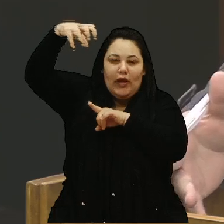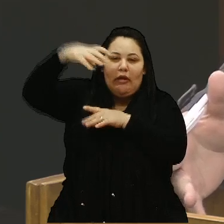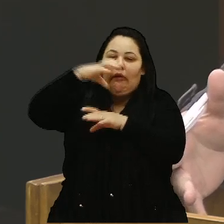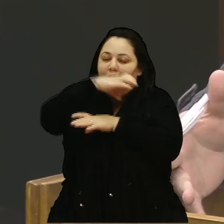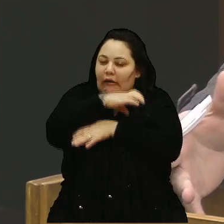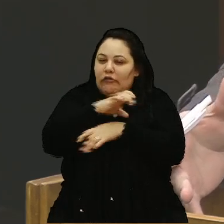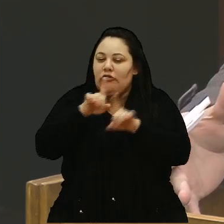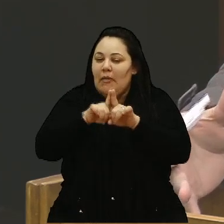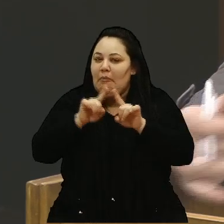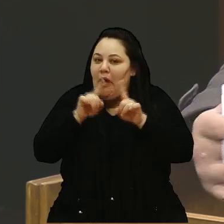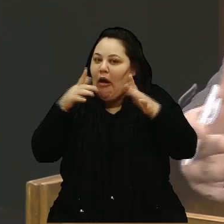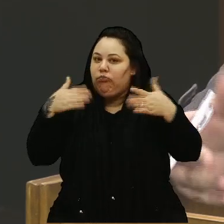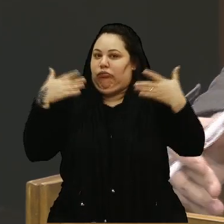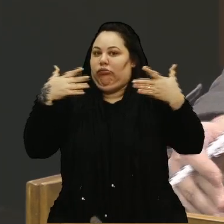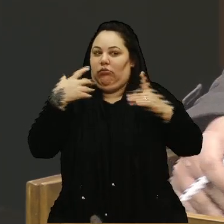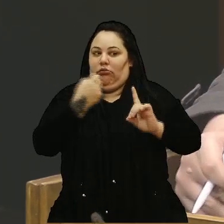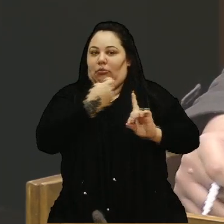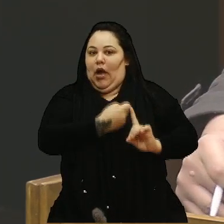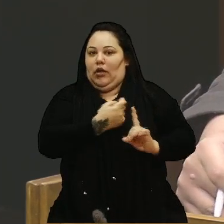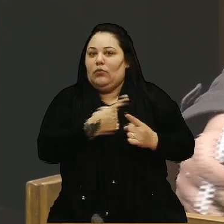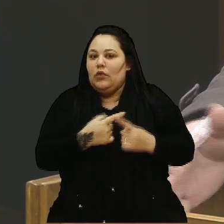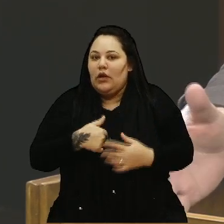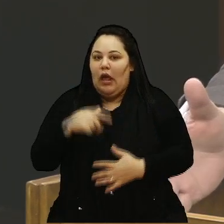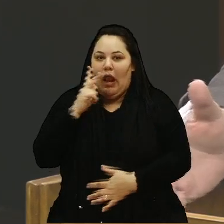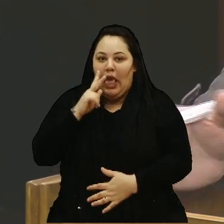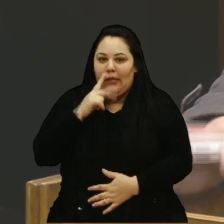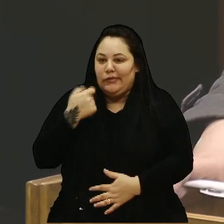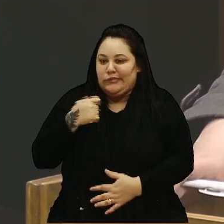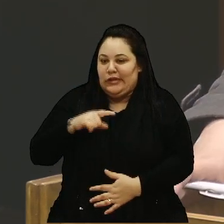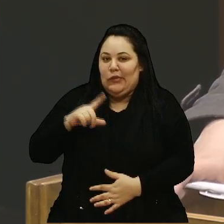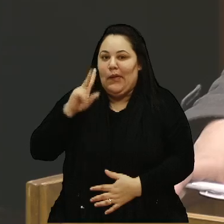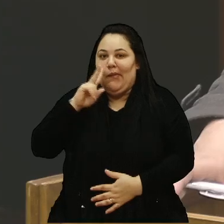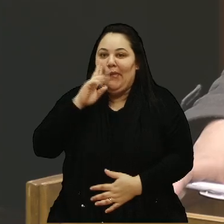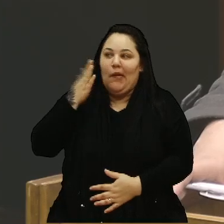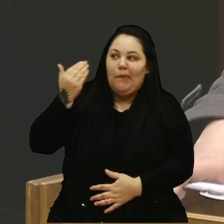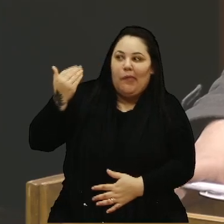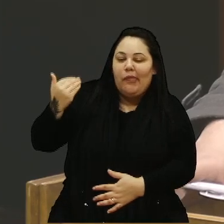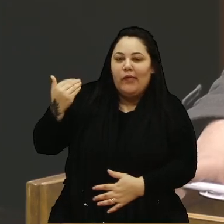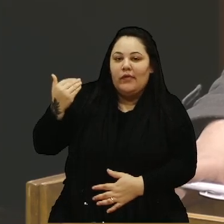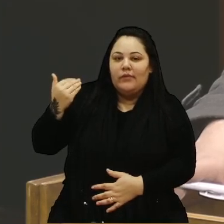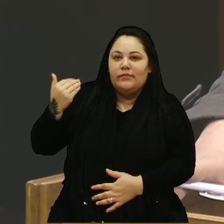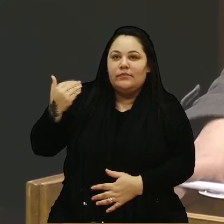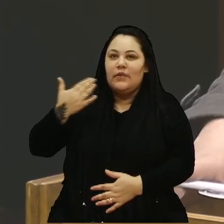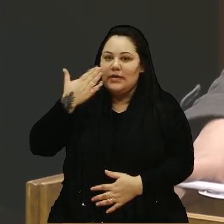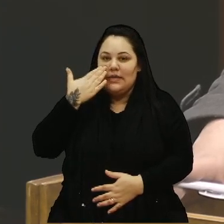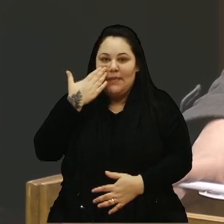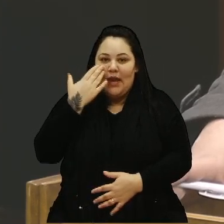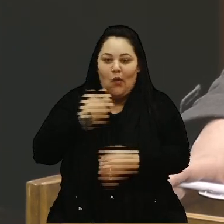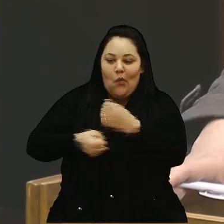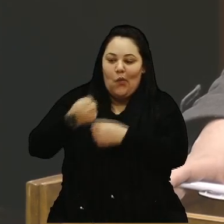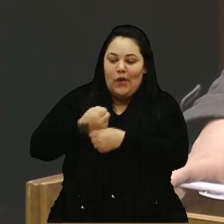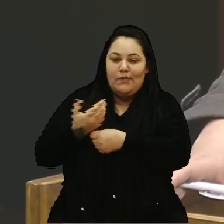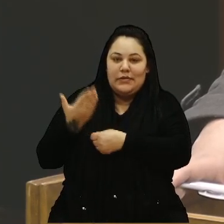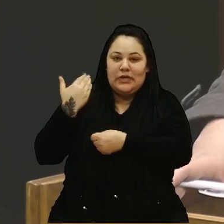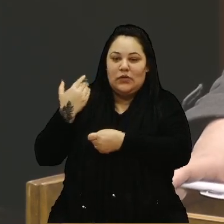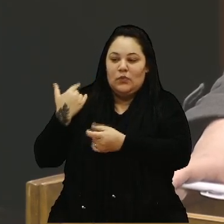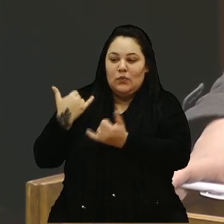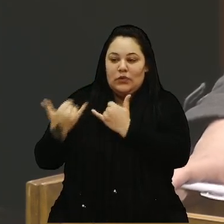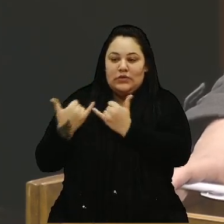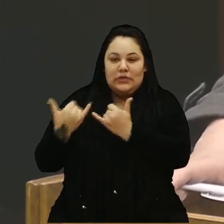isso assusta, né? Porque eu lembro, e não precisa ter uma memória muito longa, né, vereador Cristiano Becker, para saber que no ano passado, por exemplo, nós não tivemos